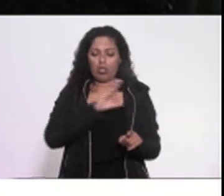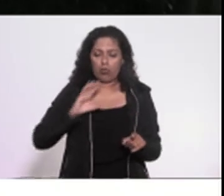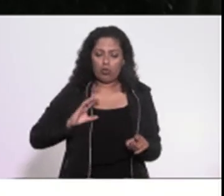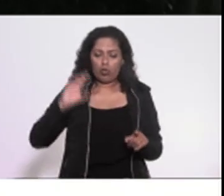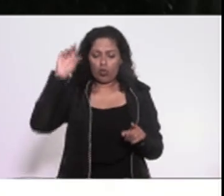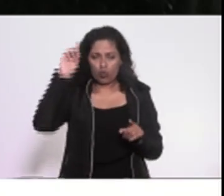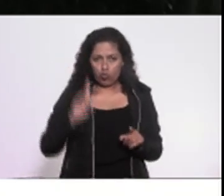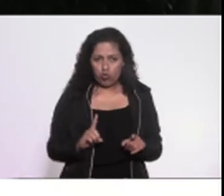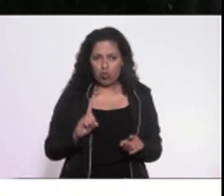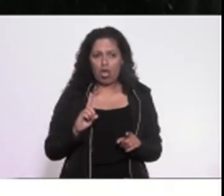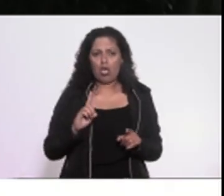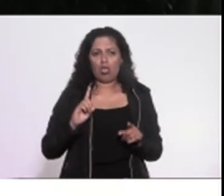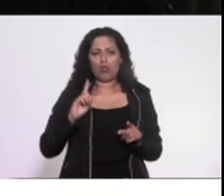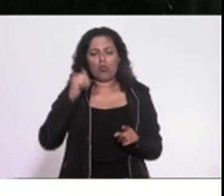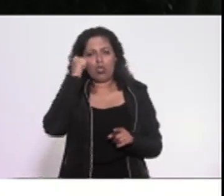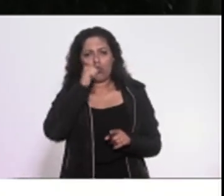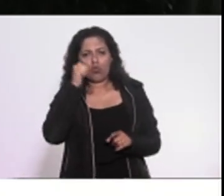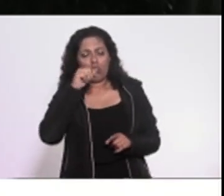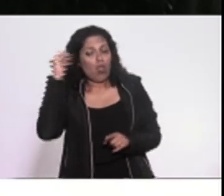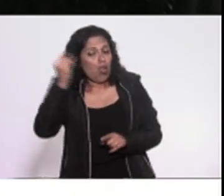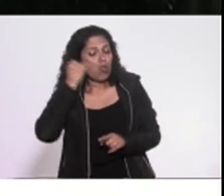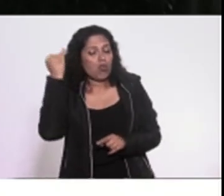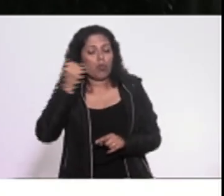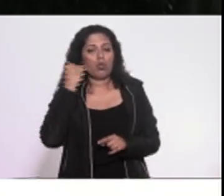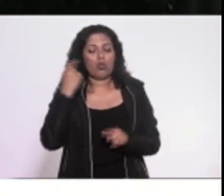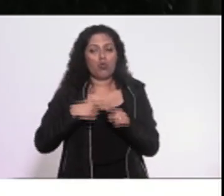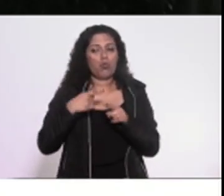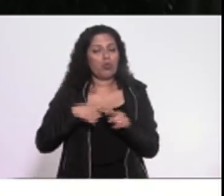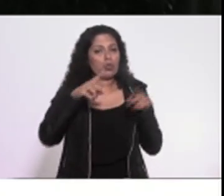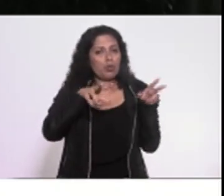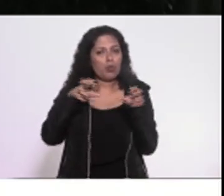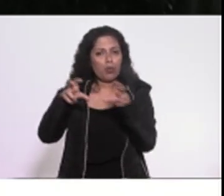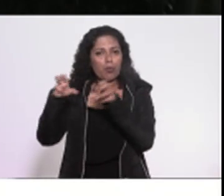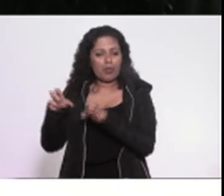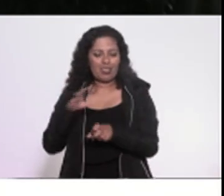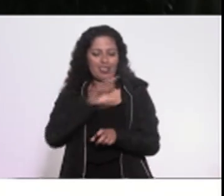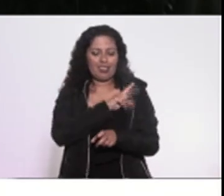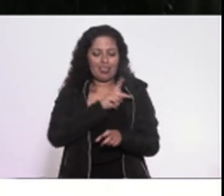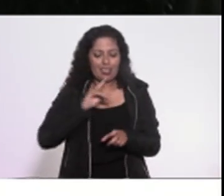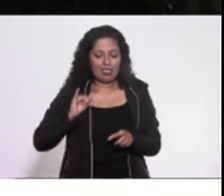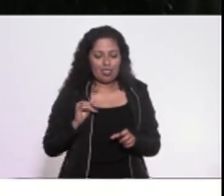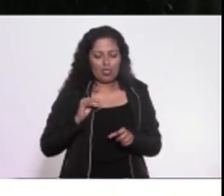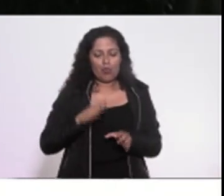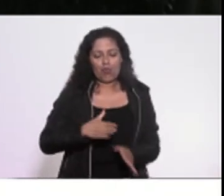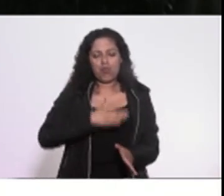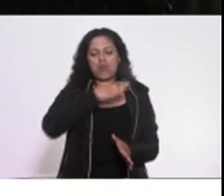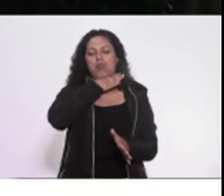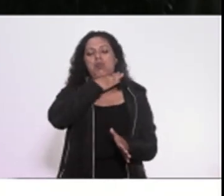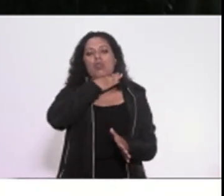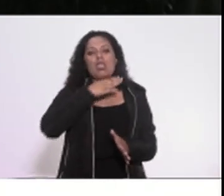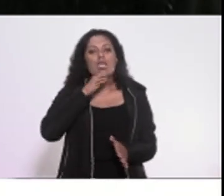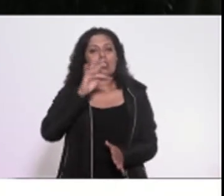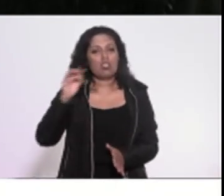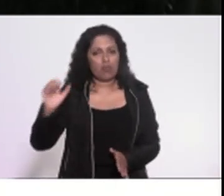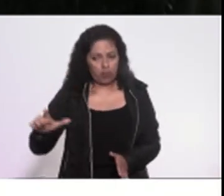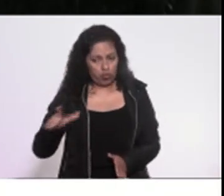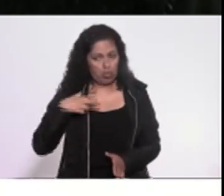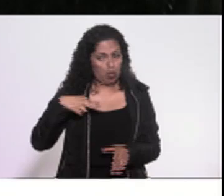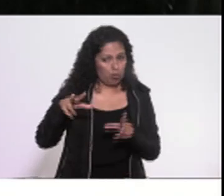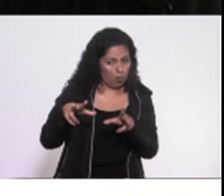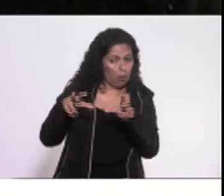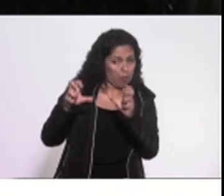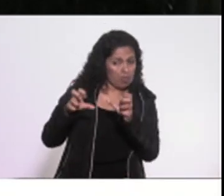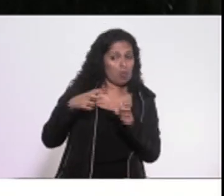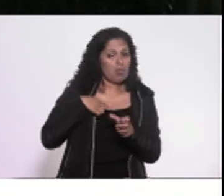papel fundamental, porque uma coisa que eu percebi na CPI da crise fiscal, que participo, e foi uma